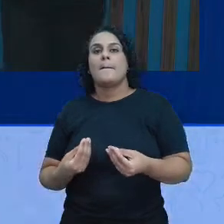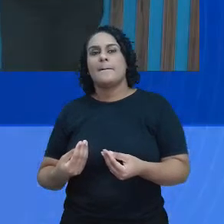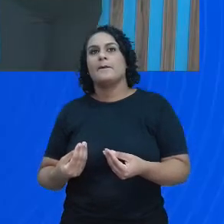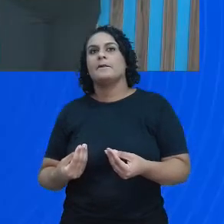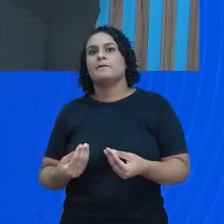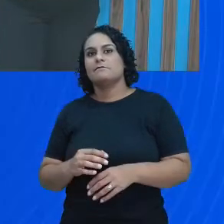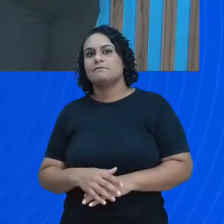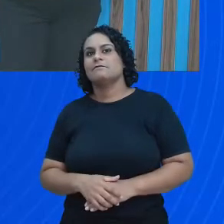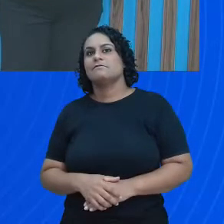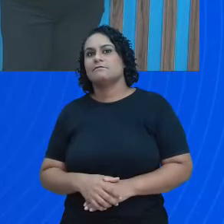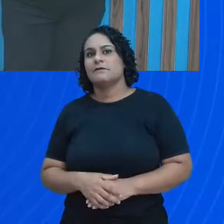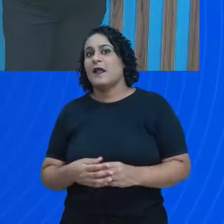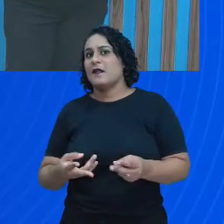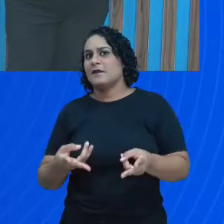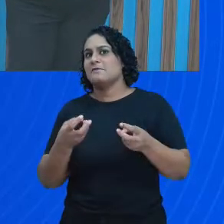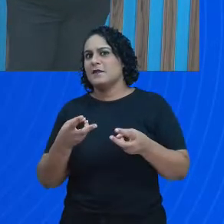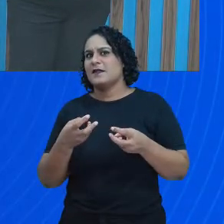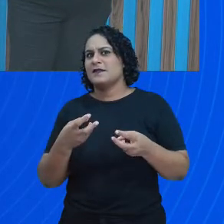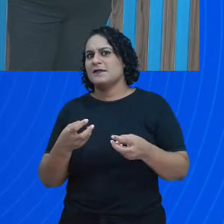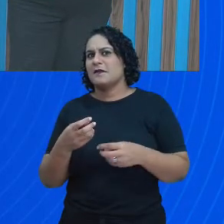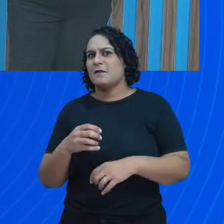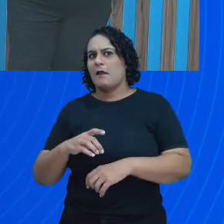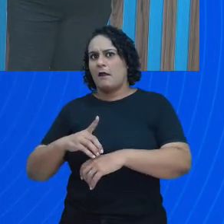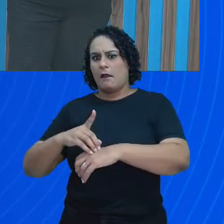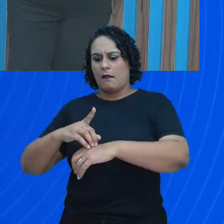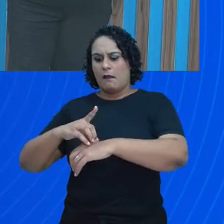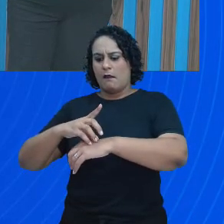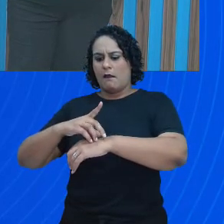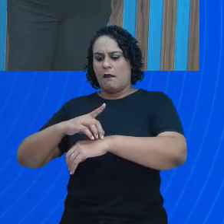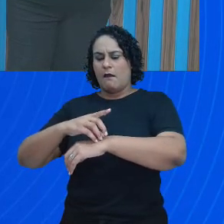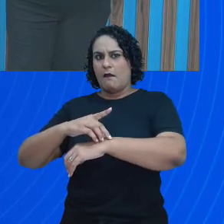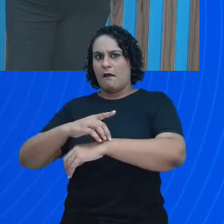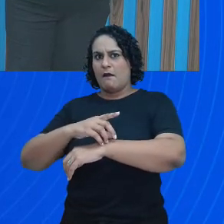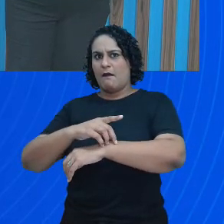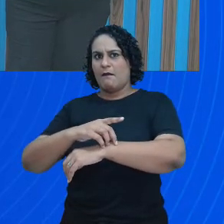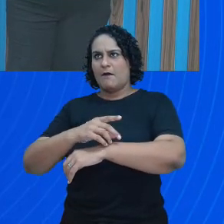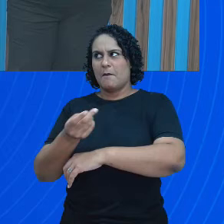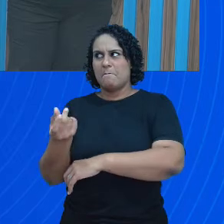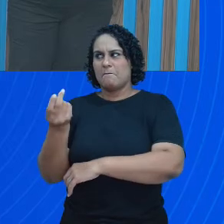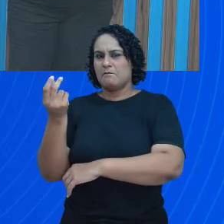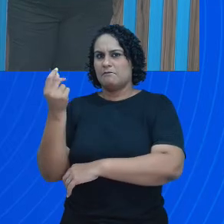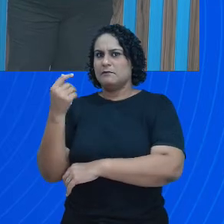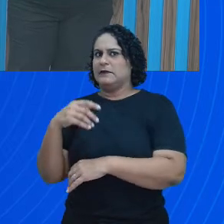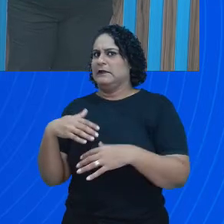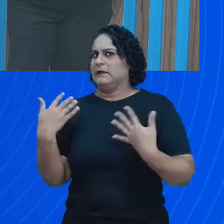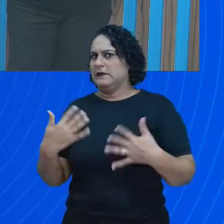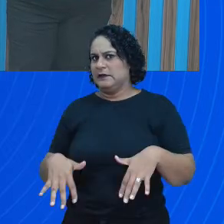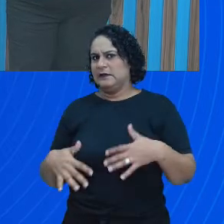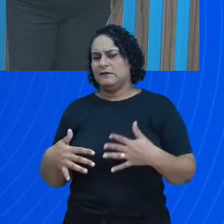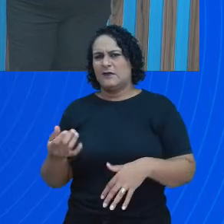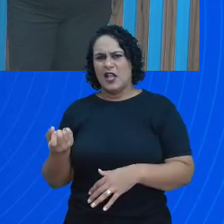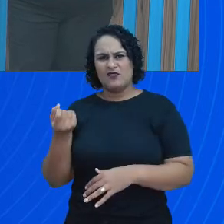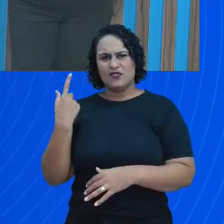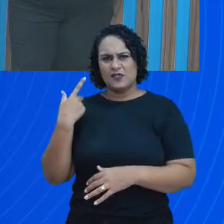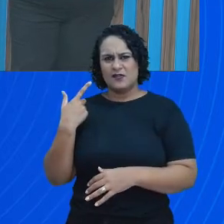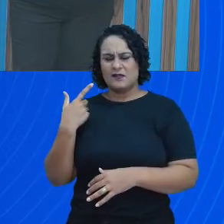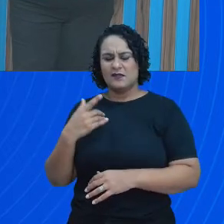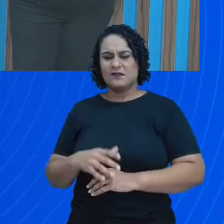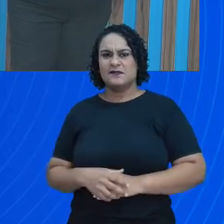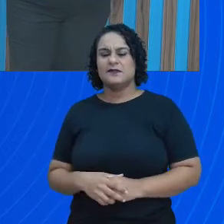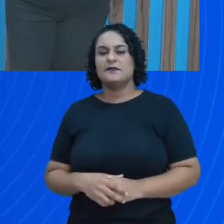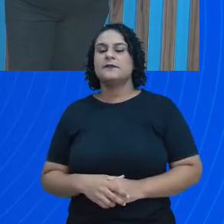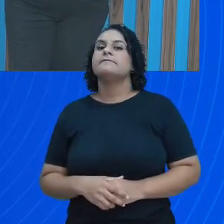os dinossauros aqui na Terra, viu? Olha como é complicado para a gente imaginar uma coisa dessa, né,